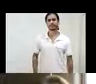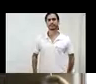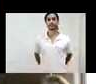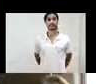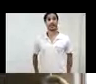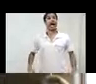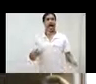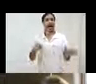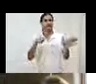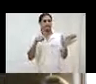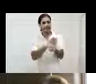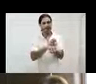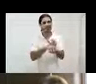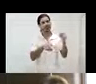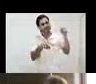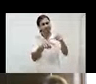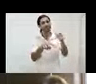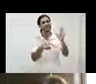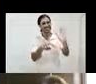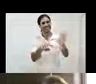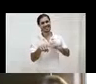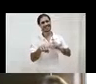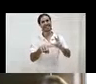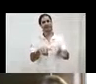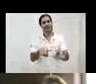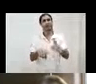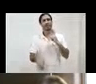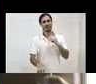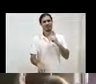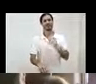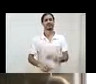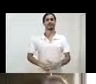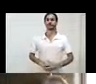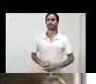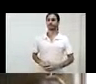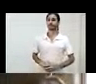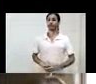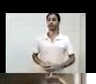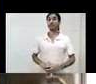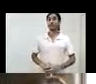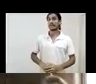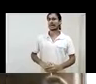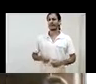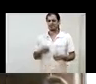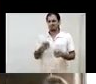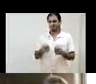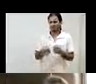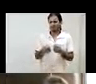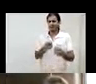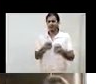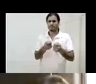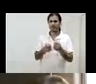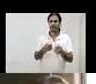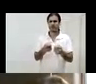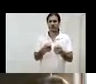essa disparidade ou essa tensão ou essa forma tão rígida de separação